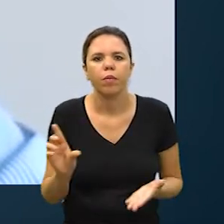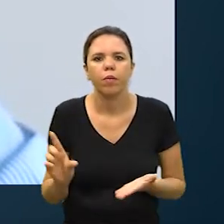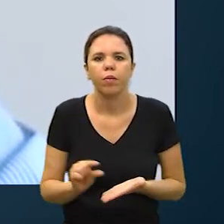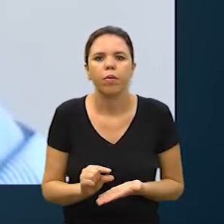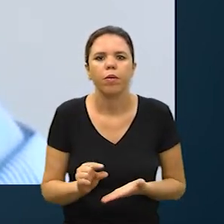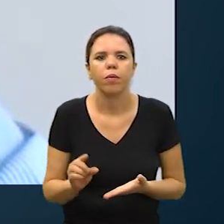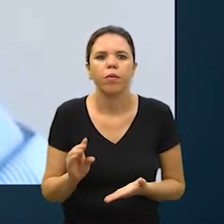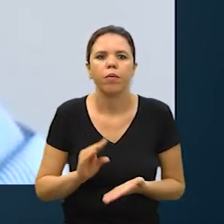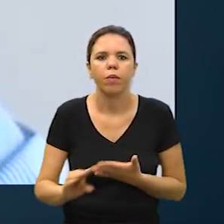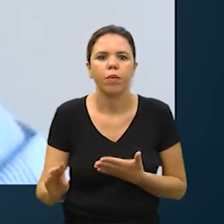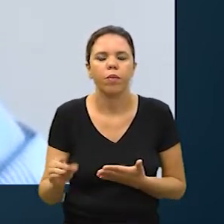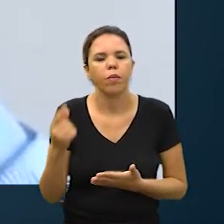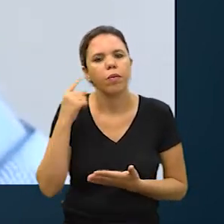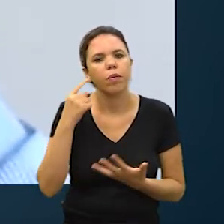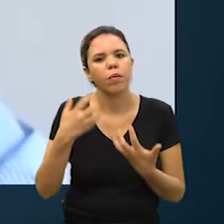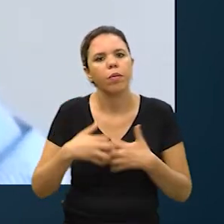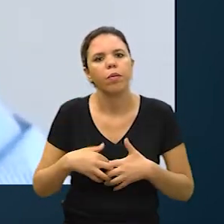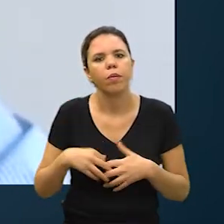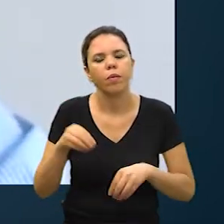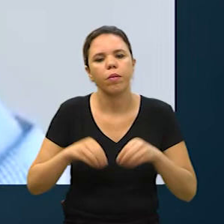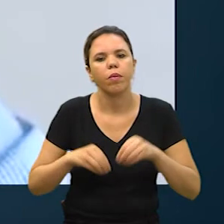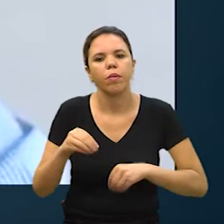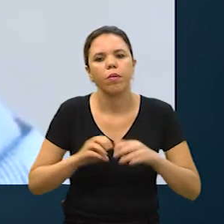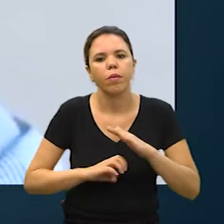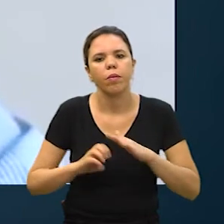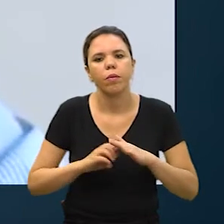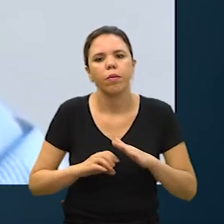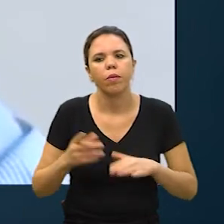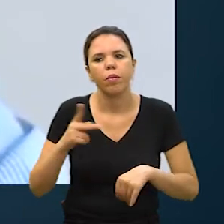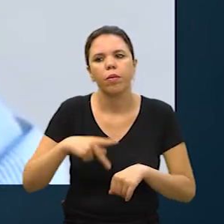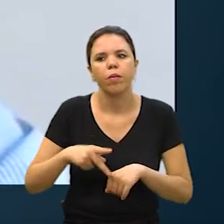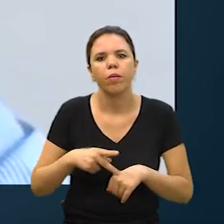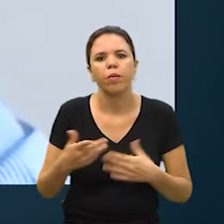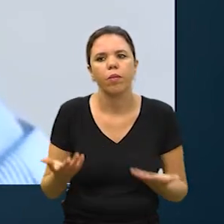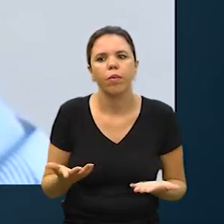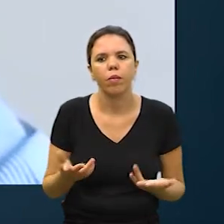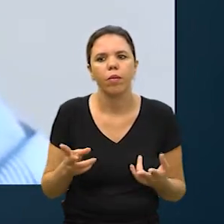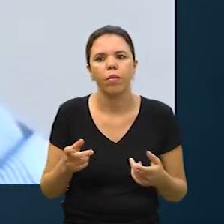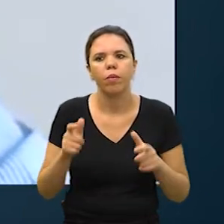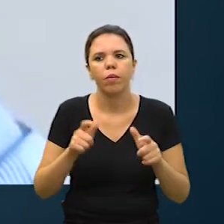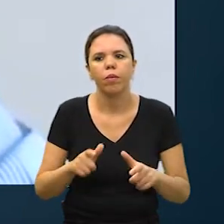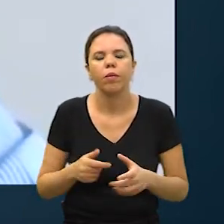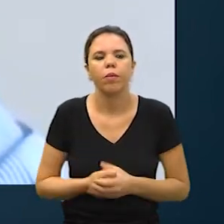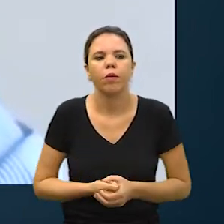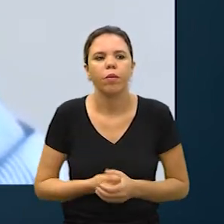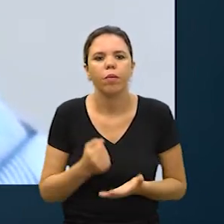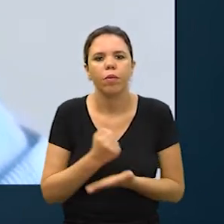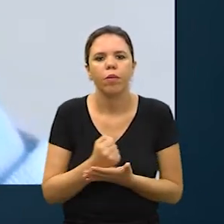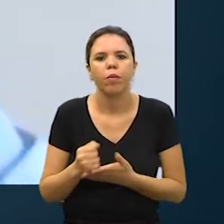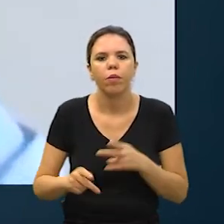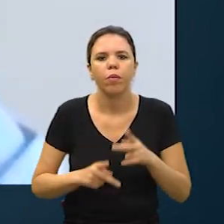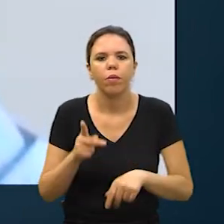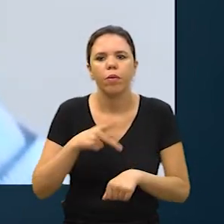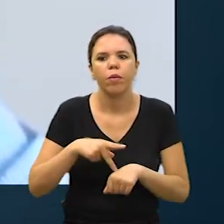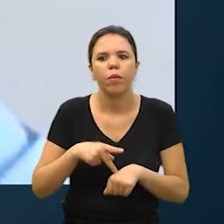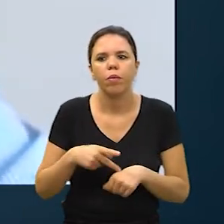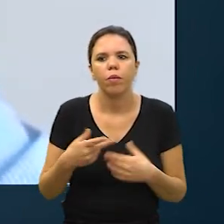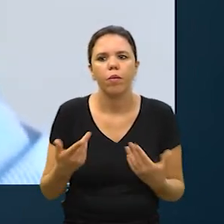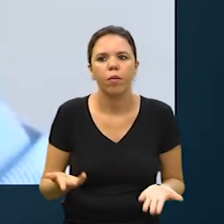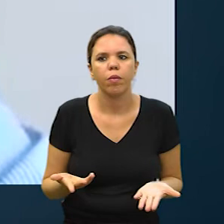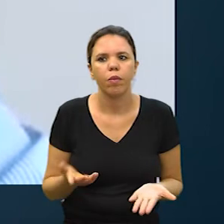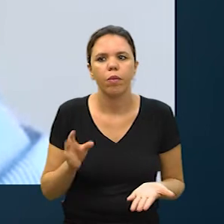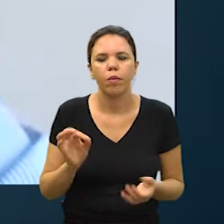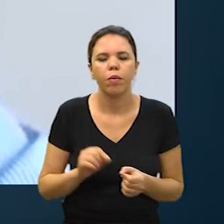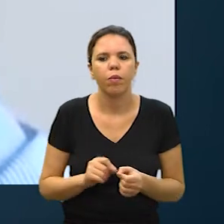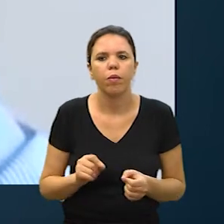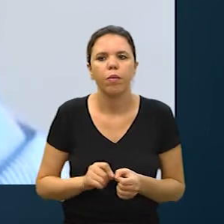investimento, né? Quando você pensa em montar uma estrutura, uma filial em outro país, tem a questão do local, contratar pessoas no país, enfim. Quando você